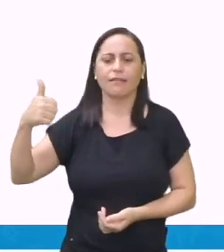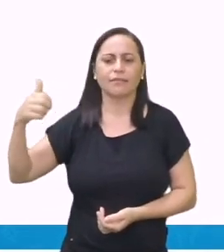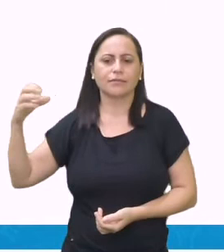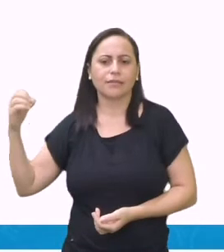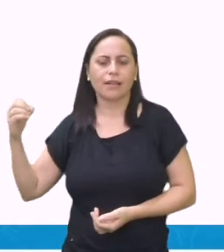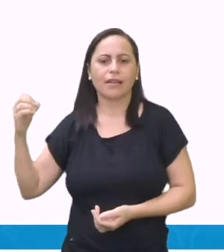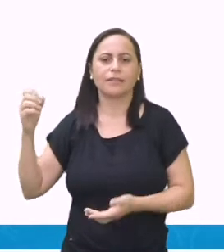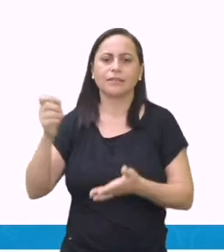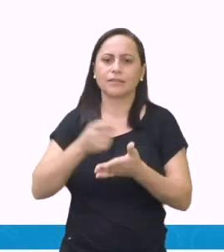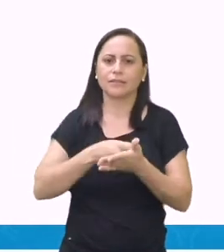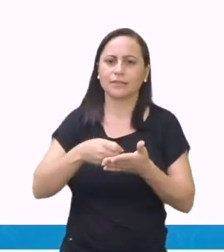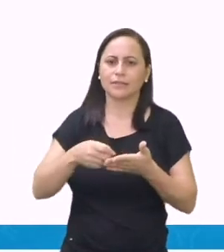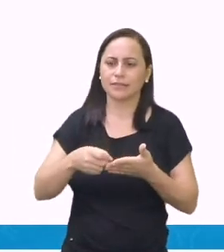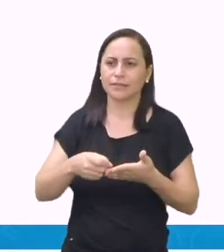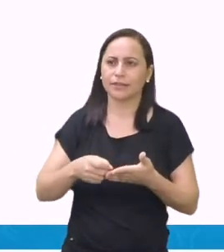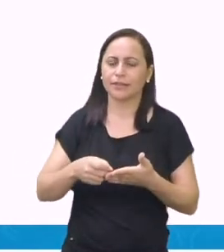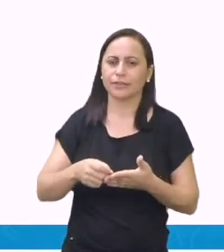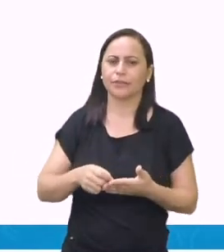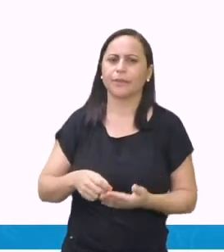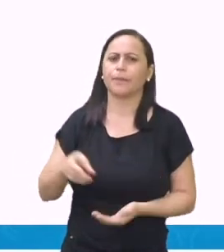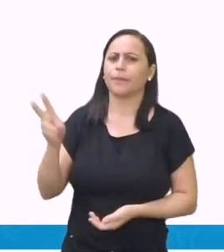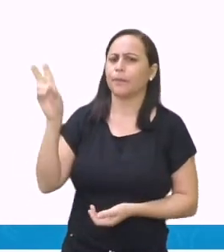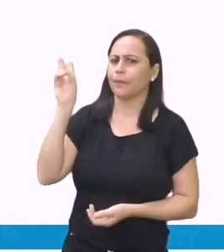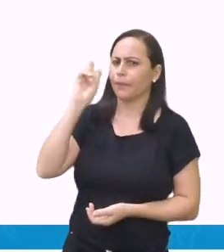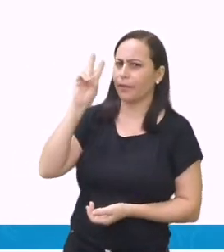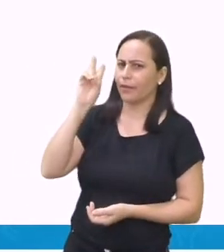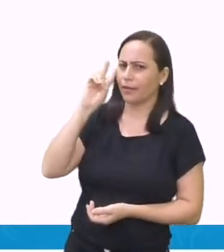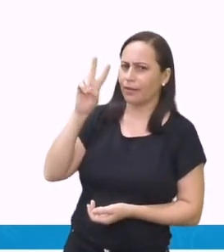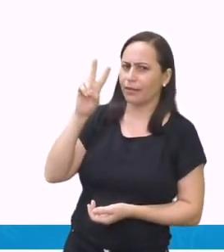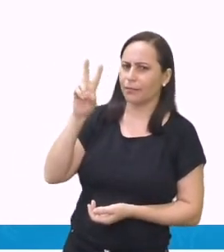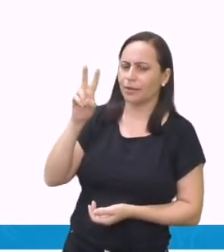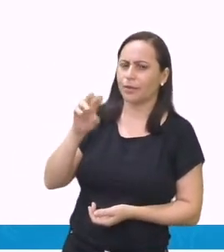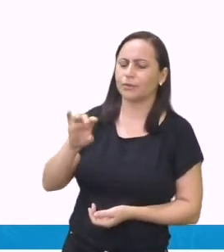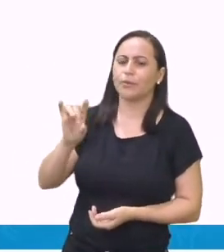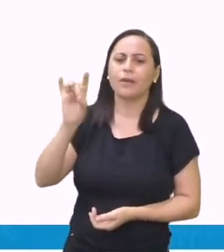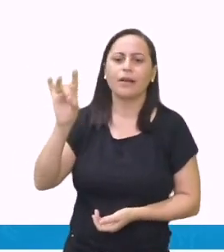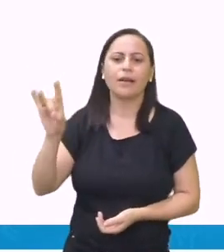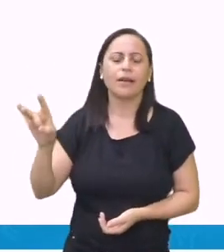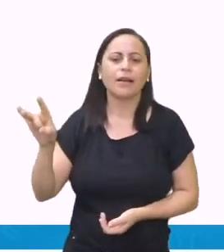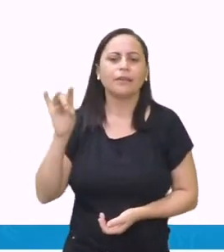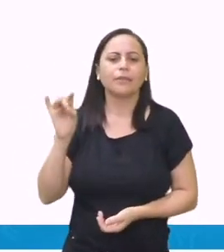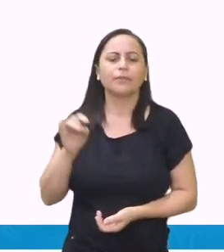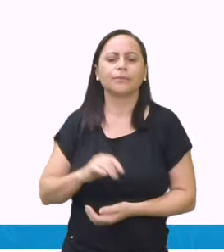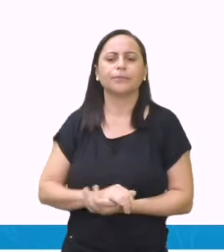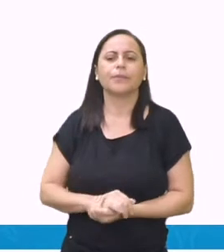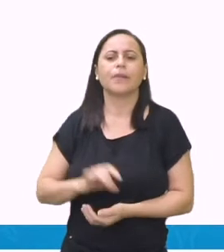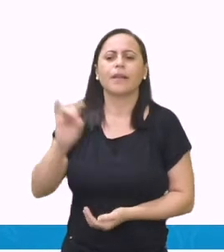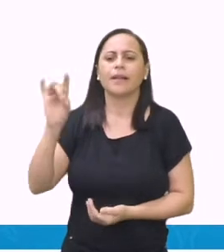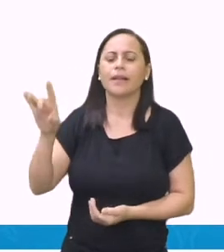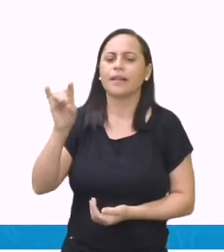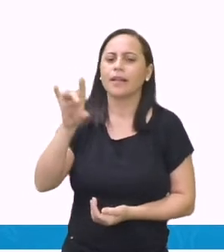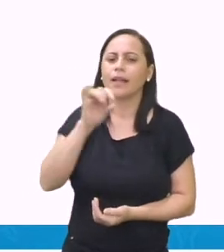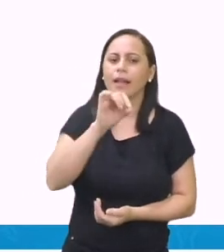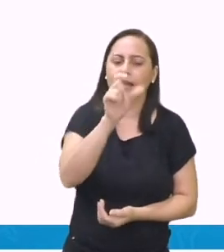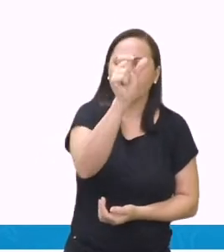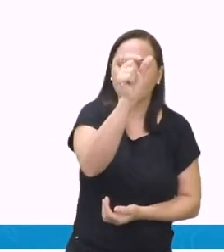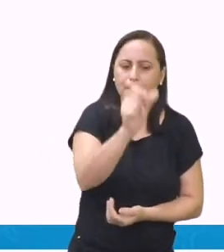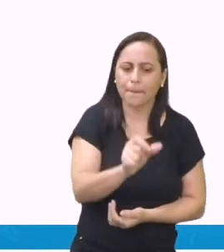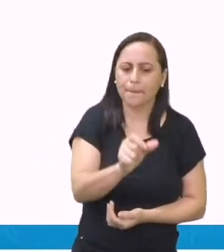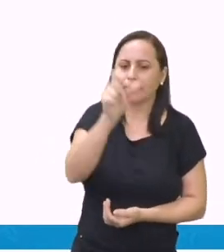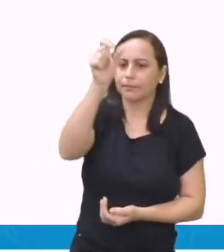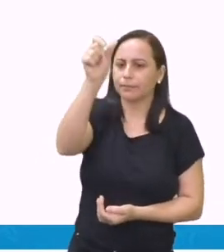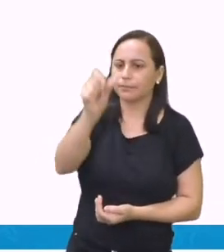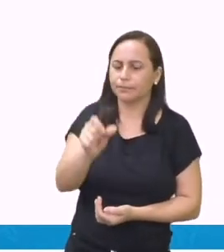quantidades. Só que a atividade tem um lembrete aqui para a gente. Qual que é? Lembrando, cada